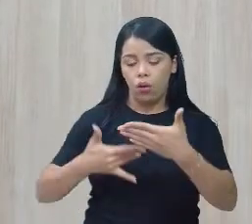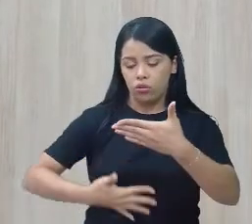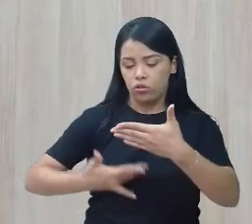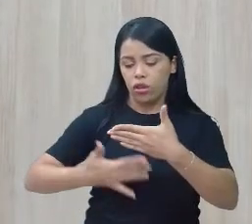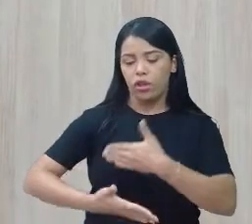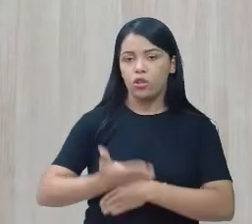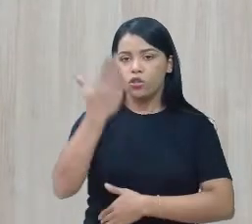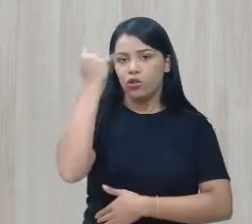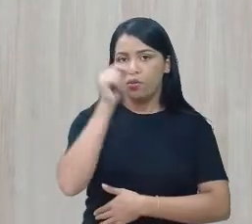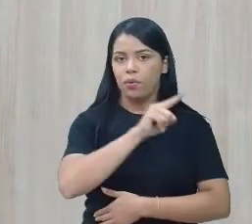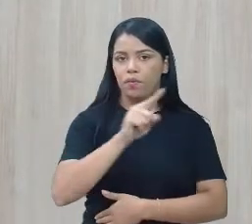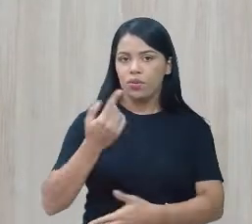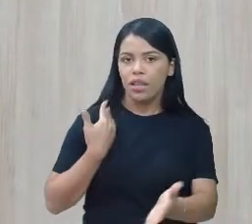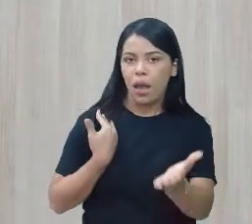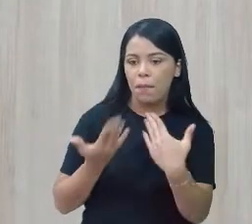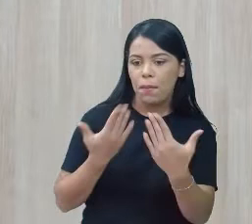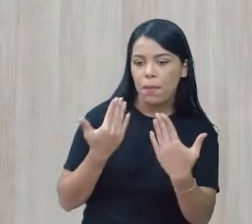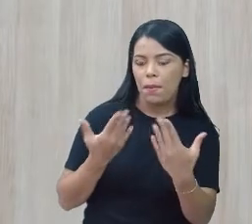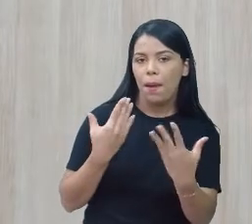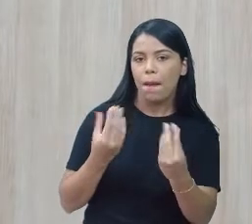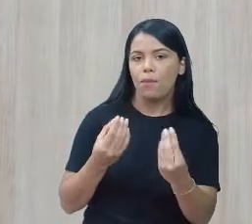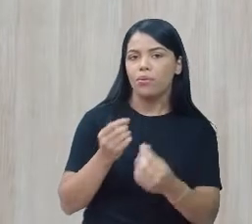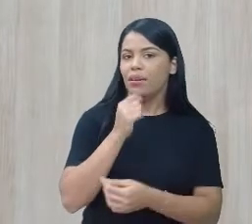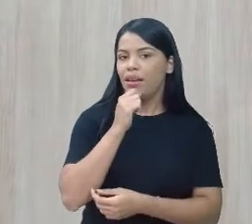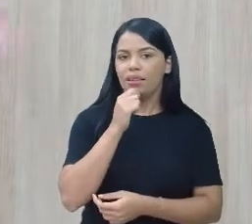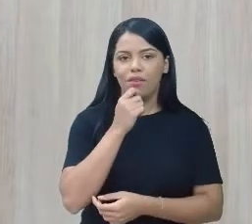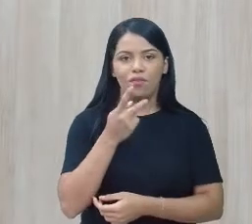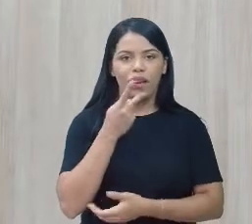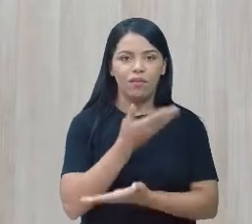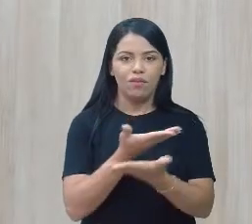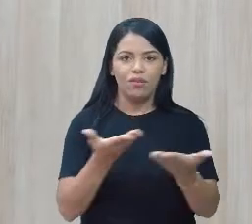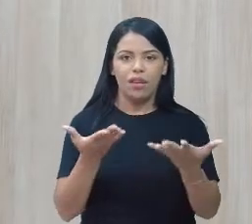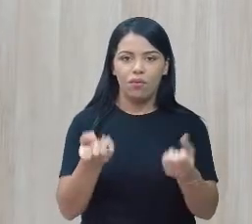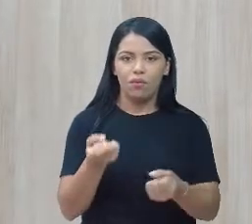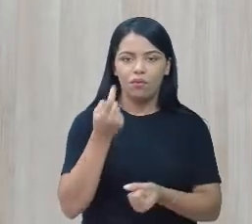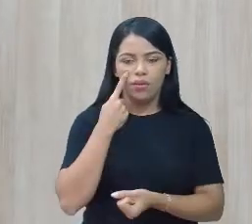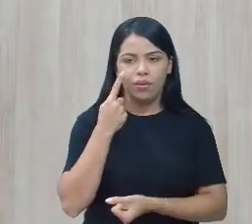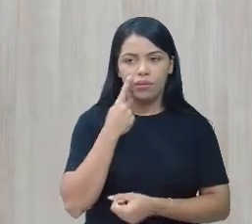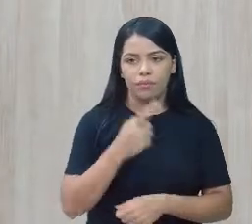estão conversando horrores e eu ainda não falei com vocês, então vamos ver.